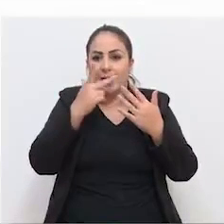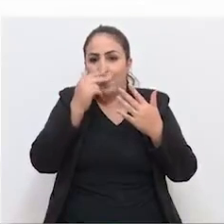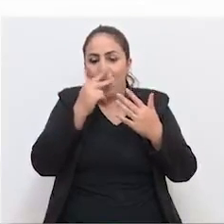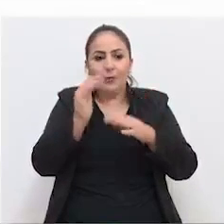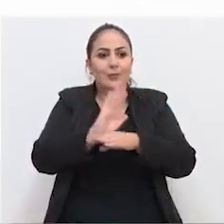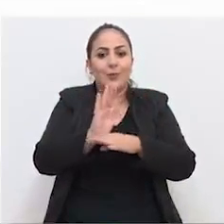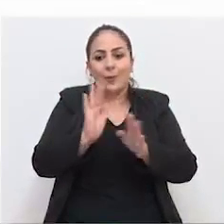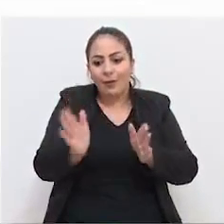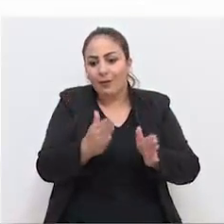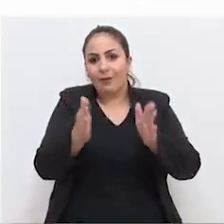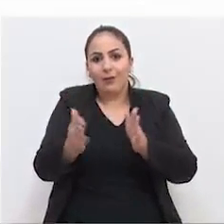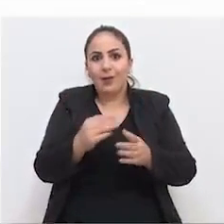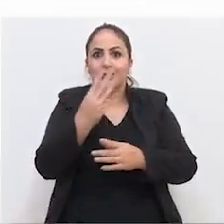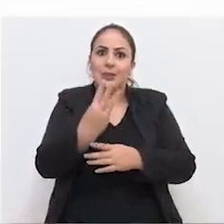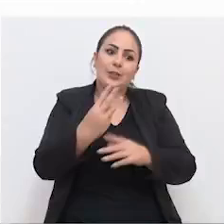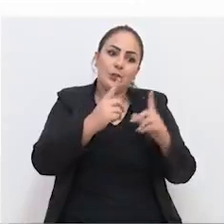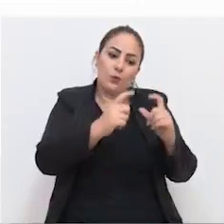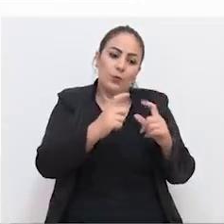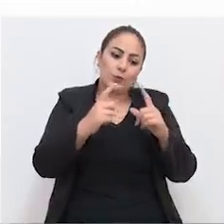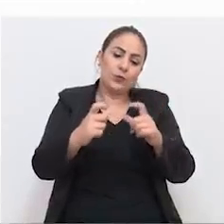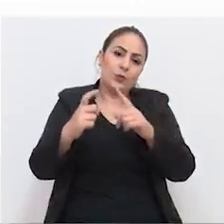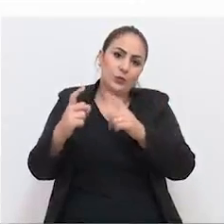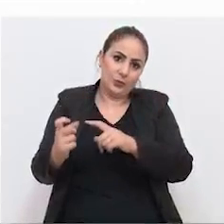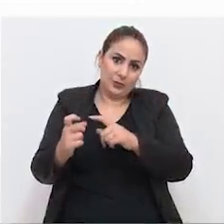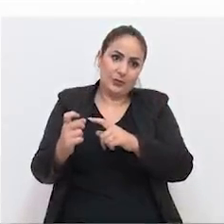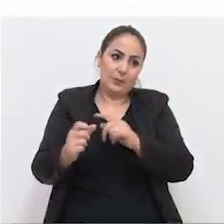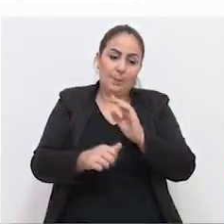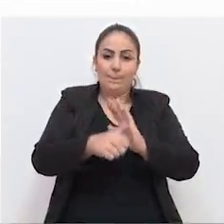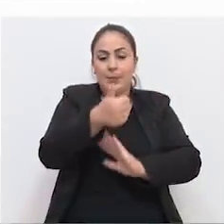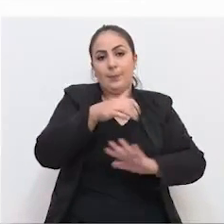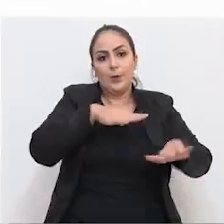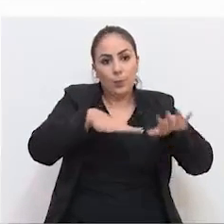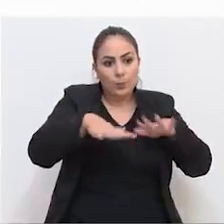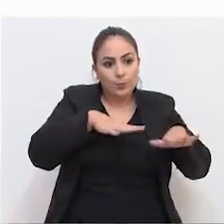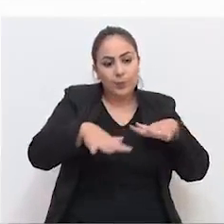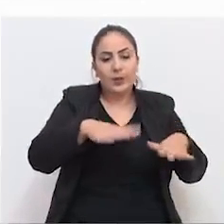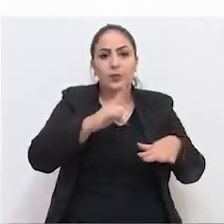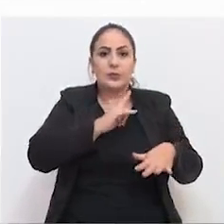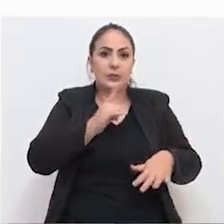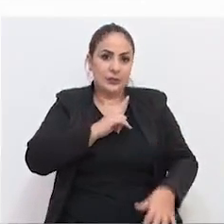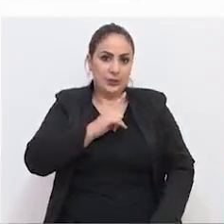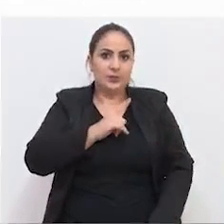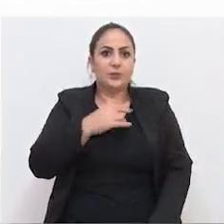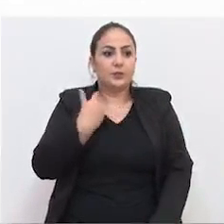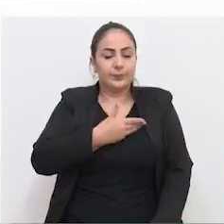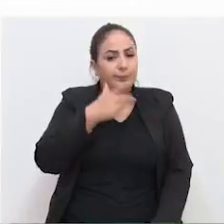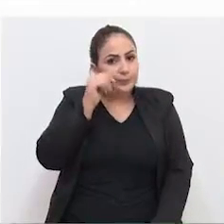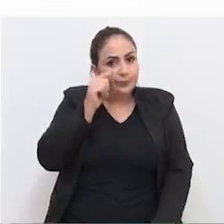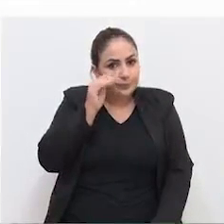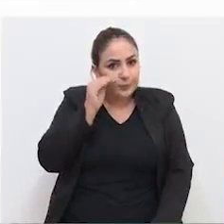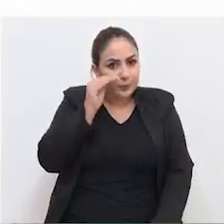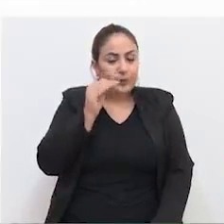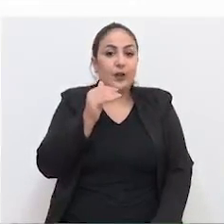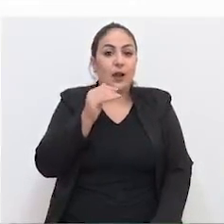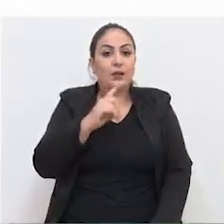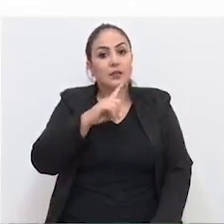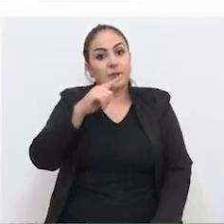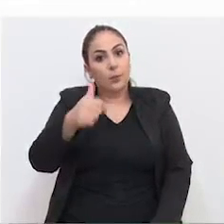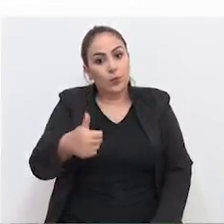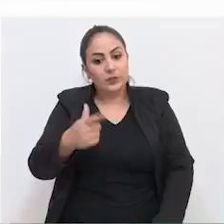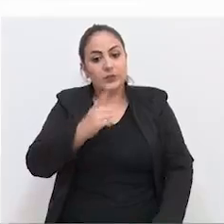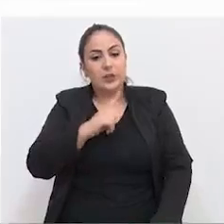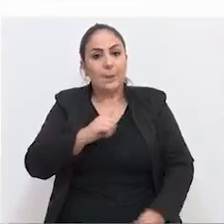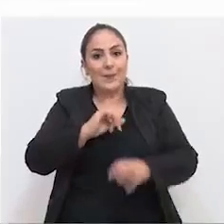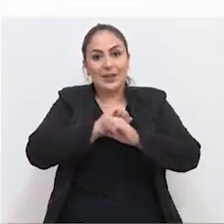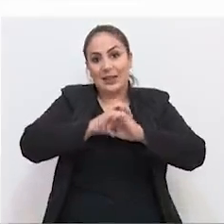É claro que são 3 fotografias, né? Então é um primeiro movimento que a gente consegue observar. A gente vai ter